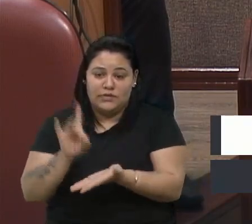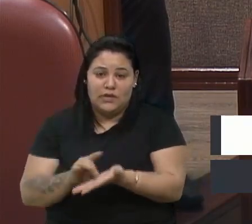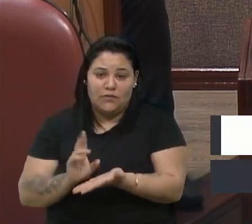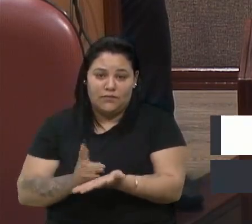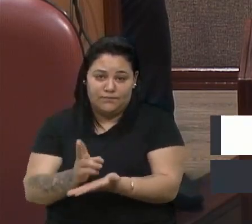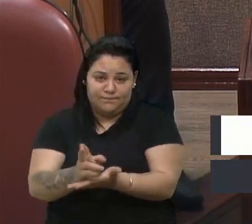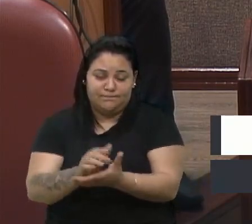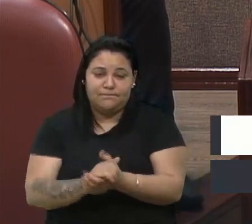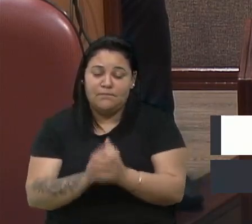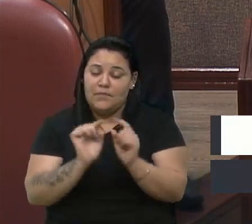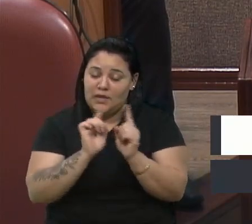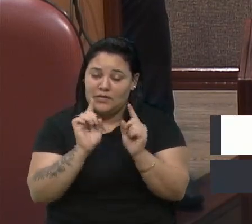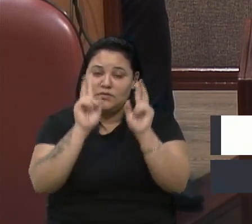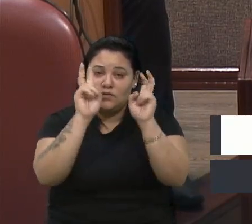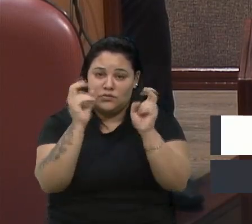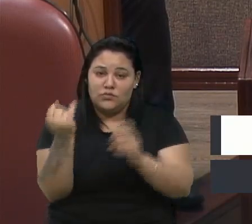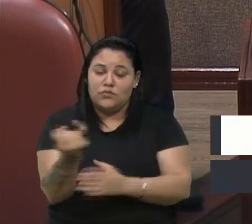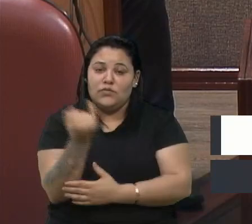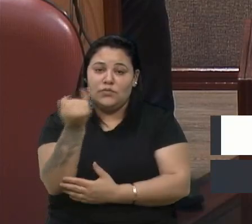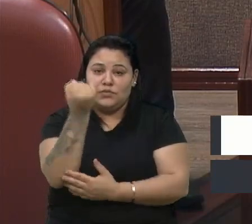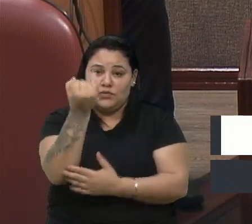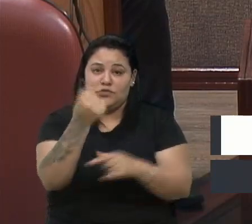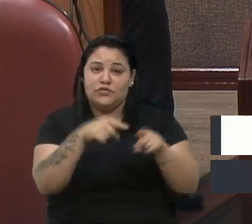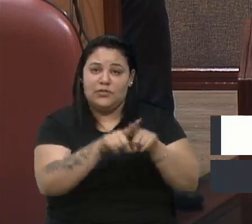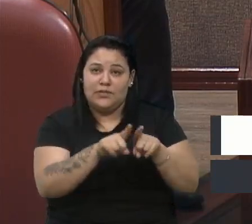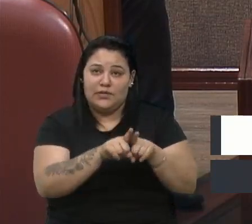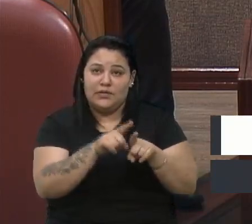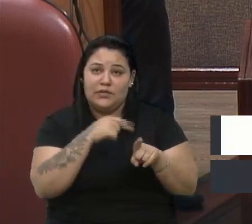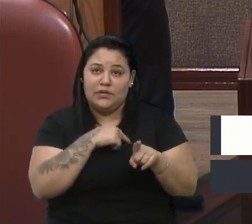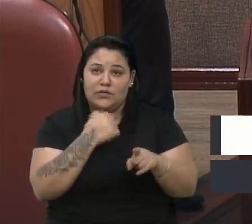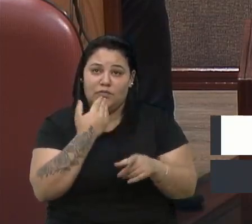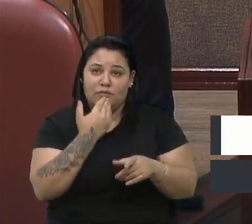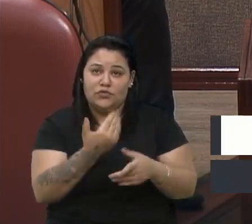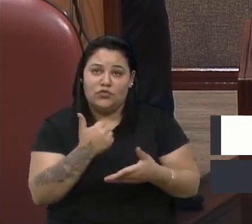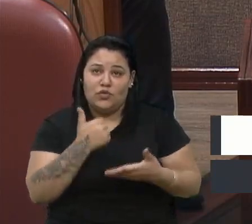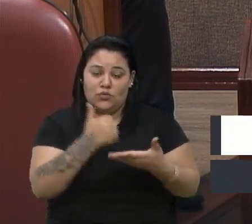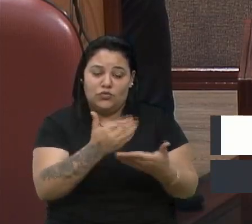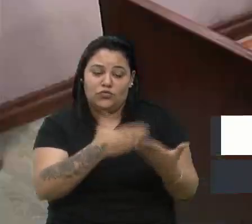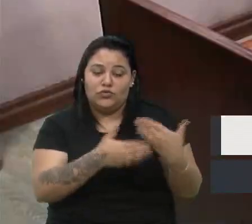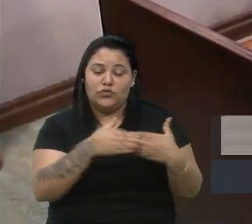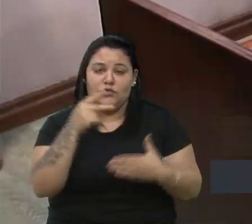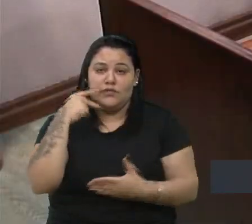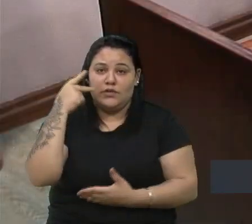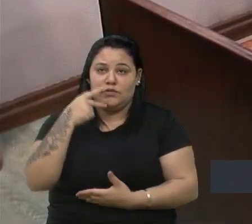dúvida, é um tema de fundamental importância e conto com o apoio de todos os colegas vereadores.